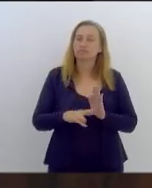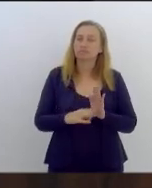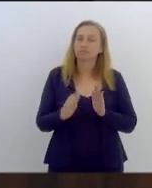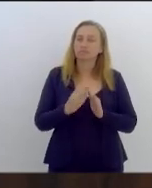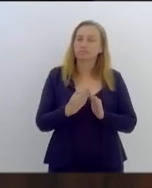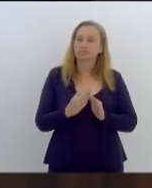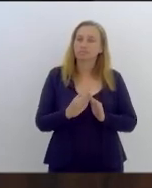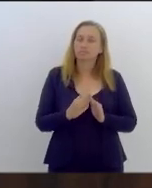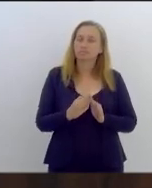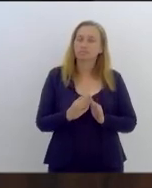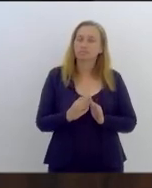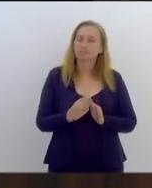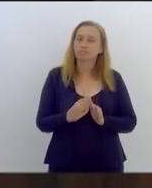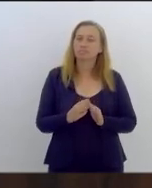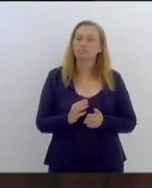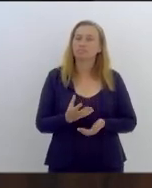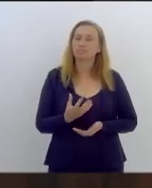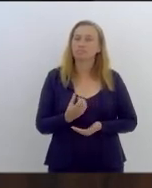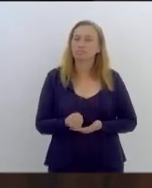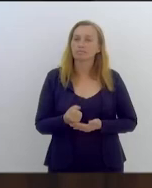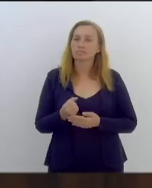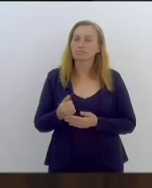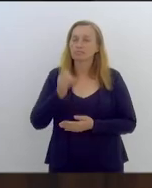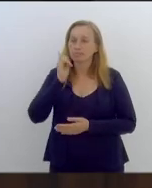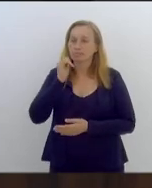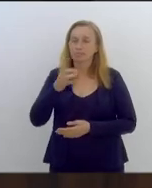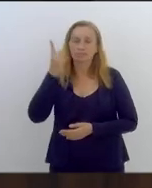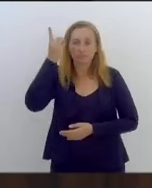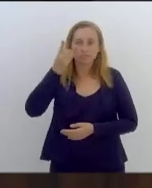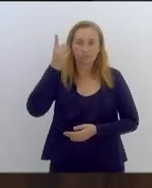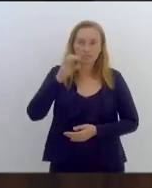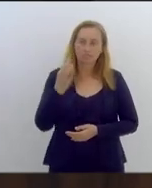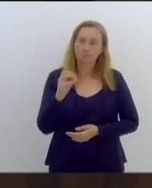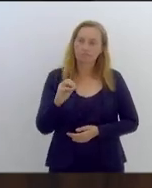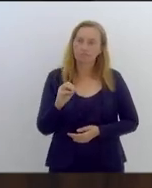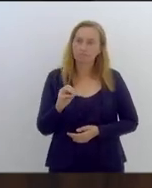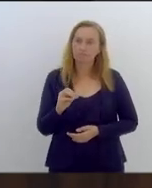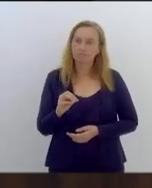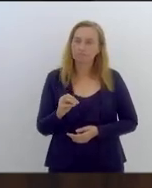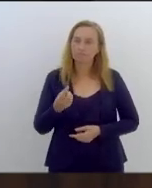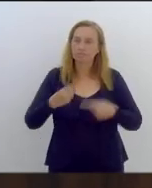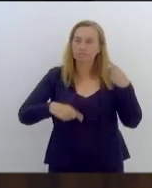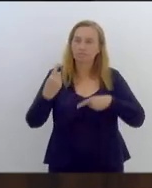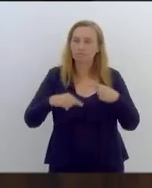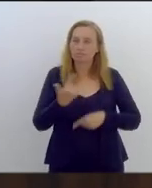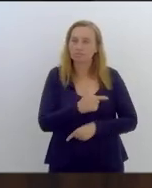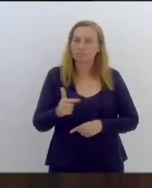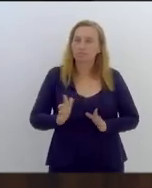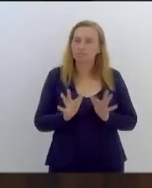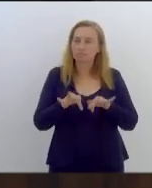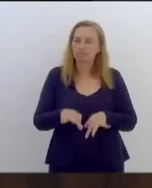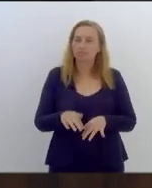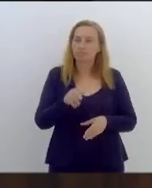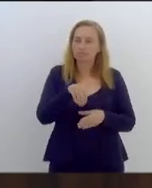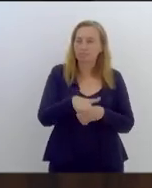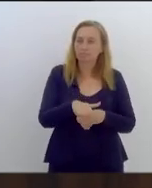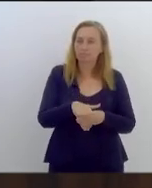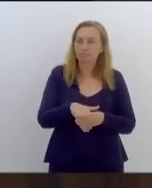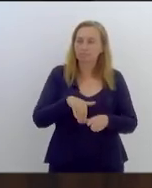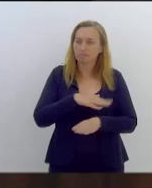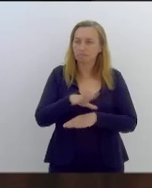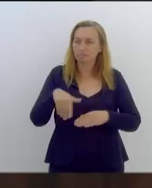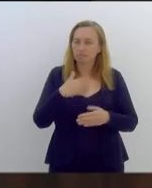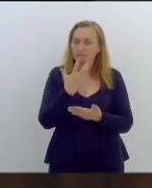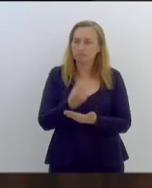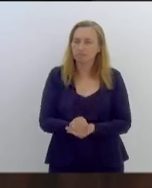internas e proporções externas, favorável. Relator, deputado Tiago Pampulha. Em discussão, não havendo que queira discutir, encerrada a discussão.